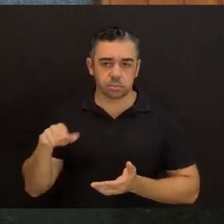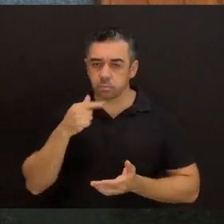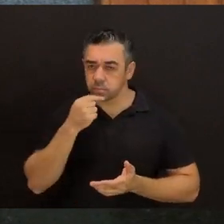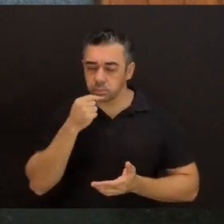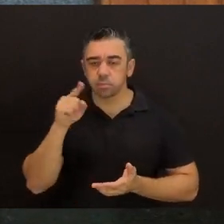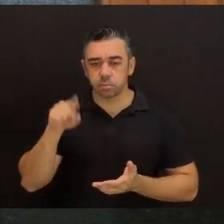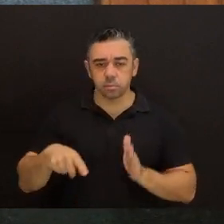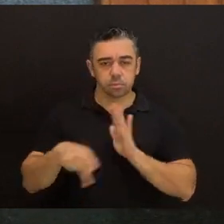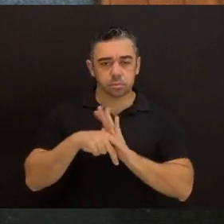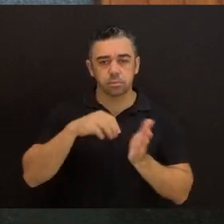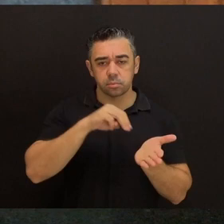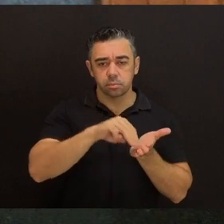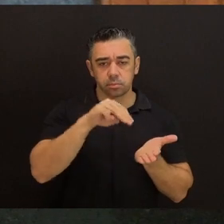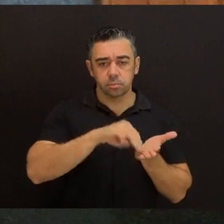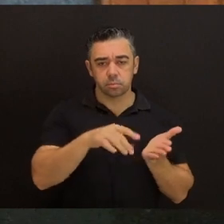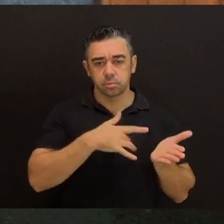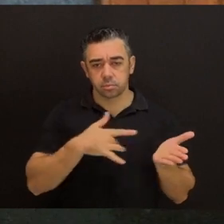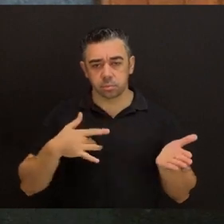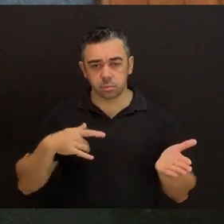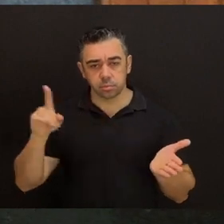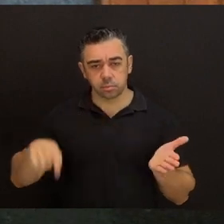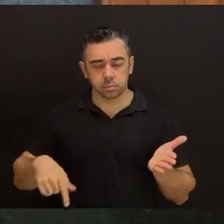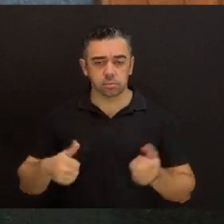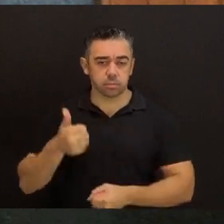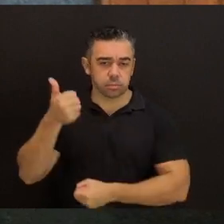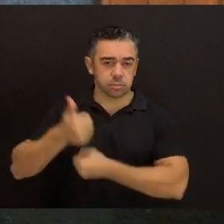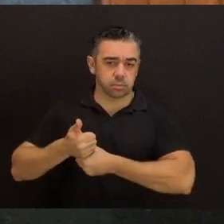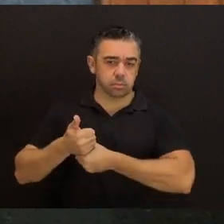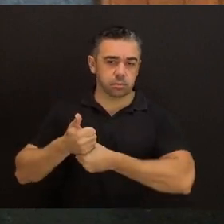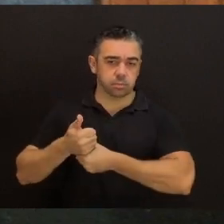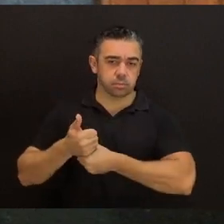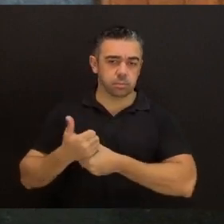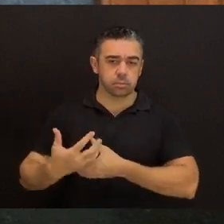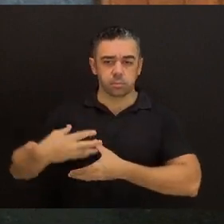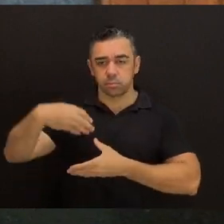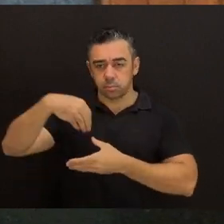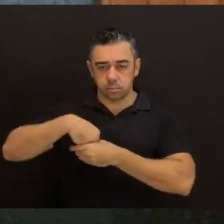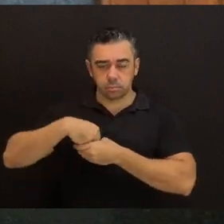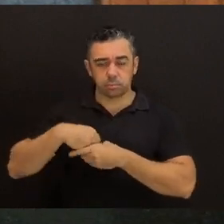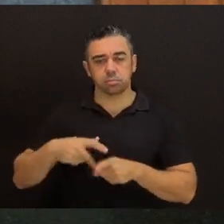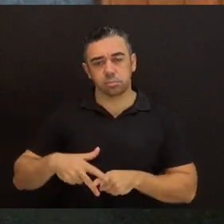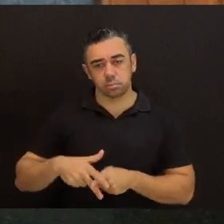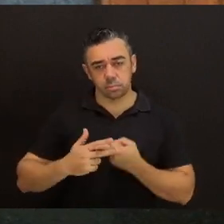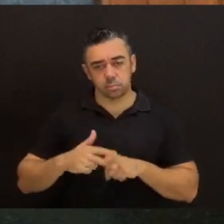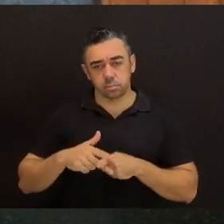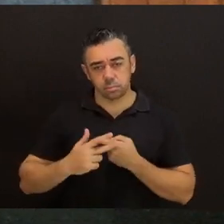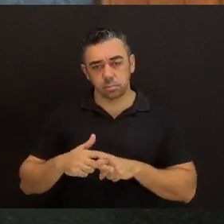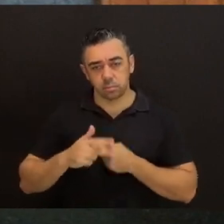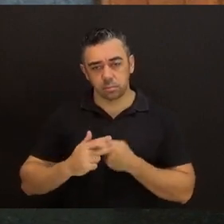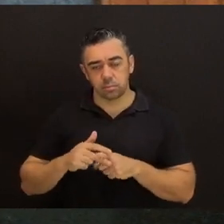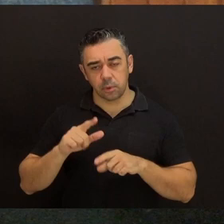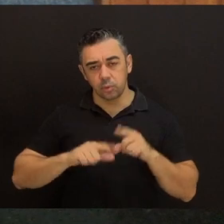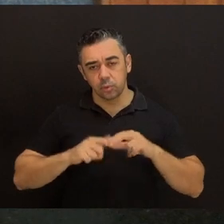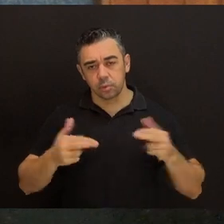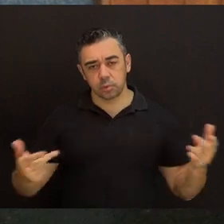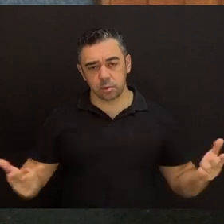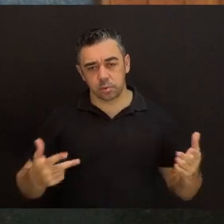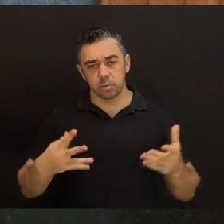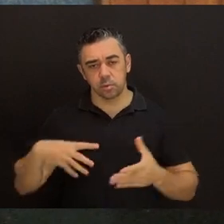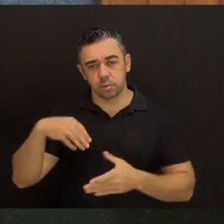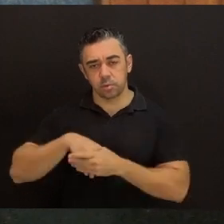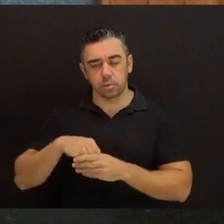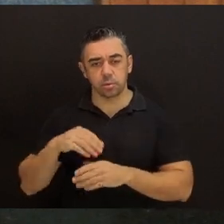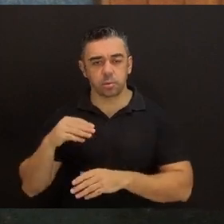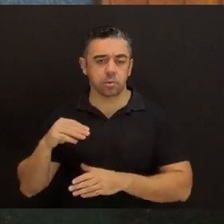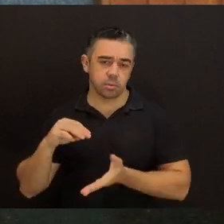Secretaria Municipal de Saúde ele tem um cargo de direção dentro da parte de manutenção da Secretaria Municipal de Saúde então ele tinha